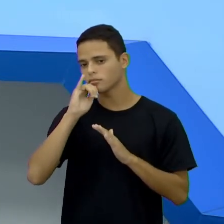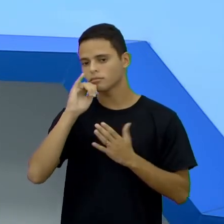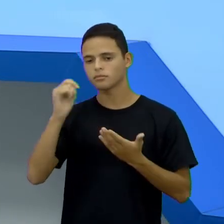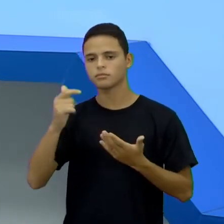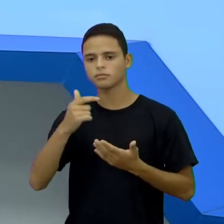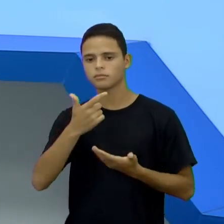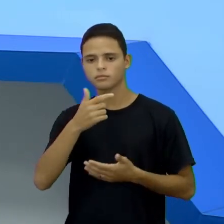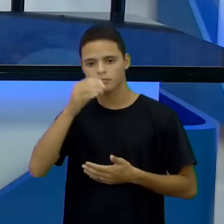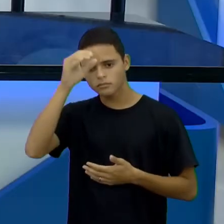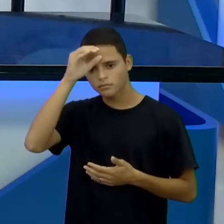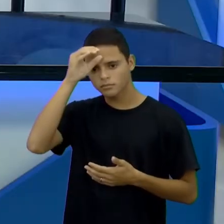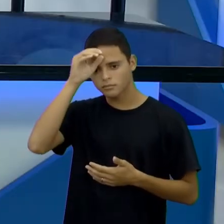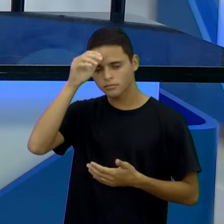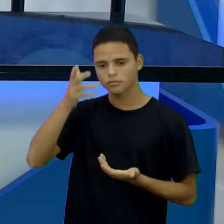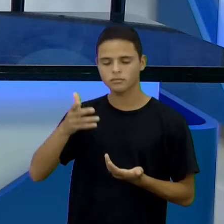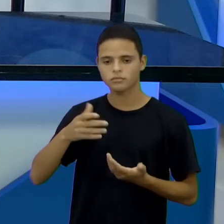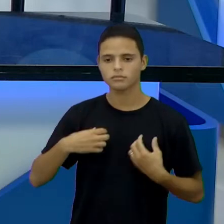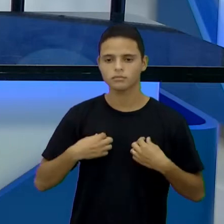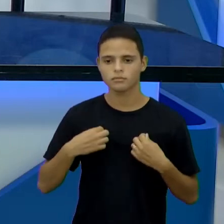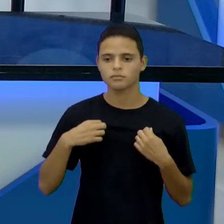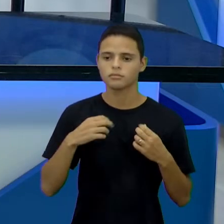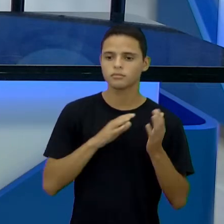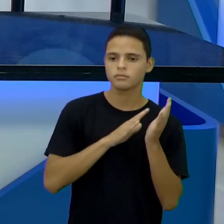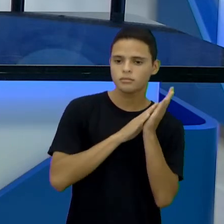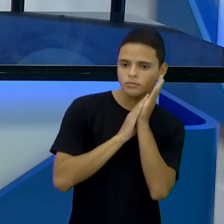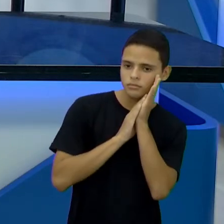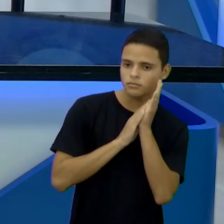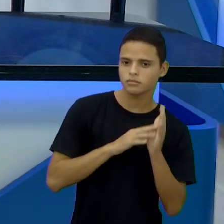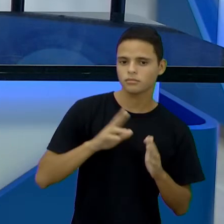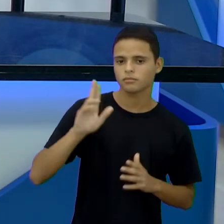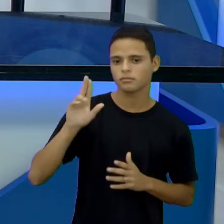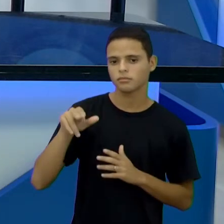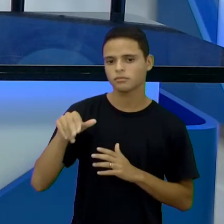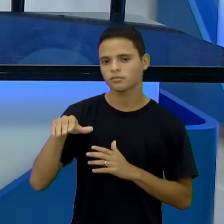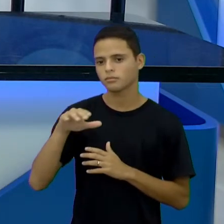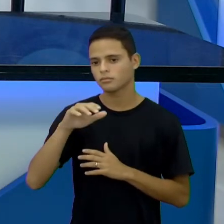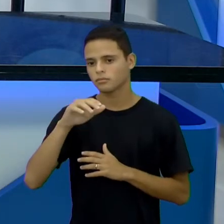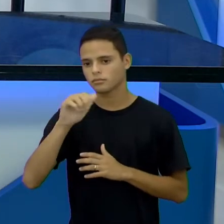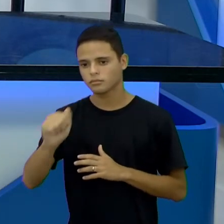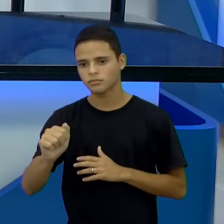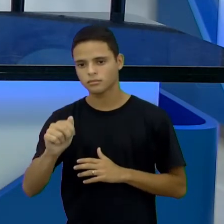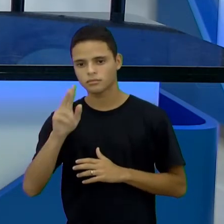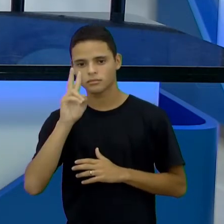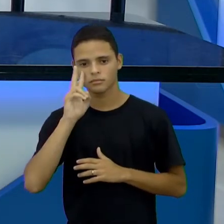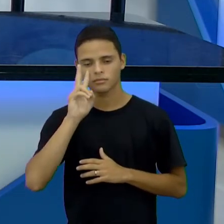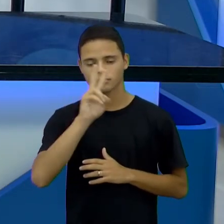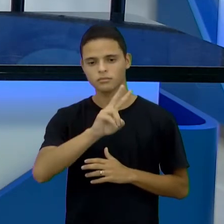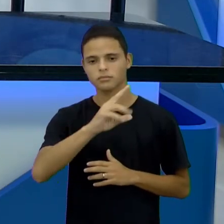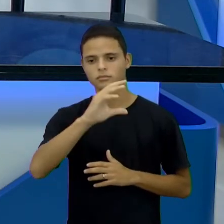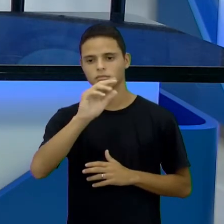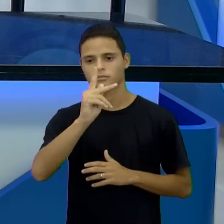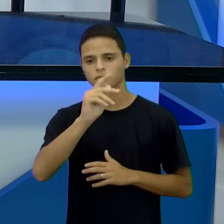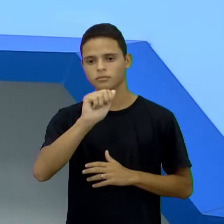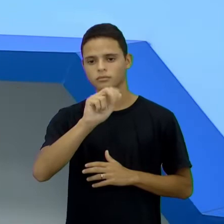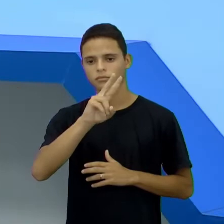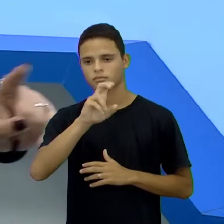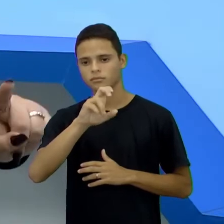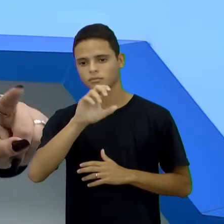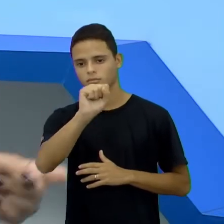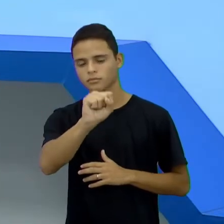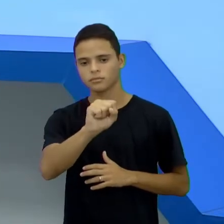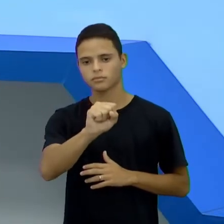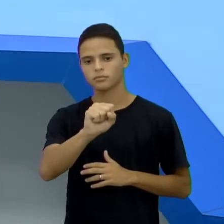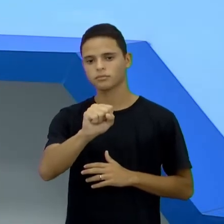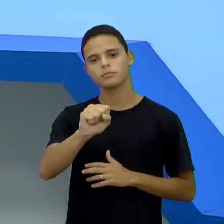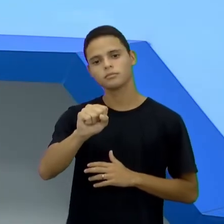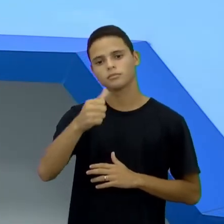fui ver Você nunca comeu arroz, feijão com nuggets e hambúrguer assistindo Chaves? Nossa, você não Eu fazia isso com a minha mãe,